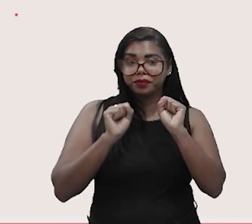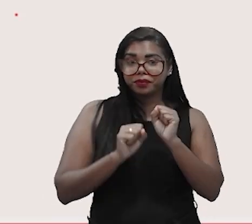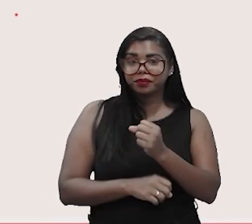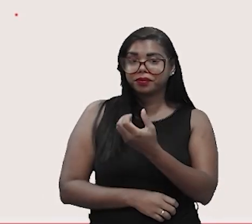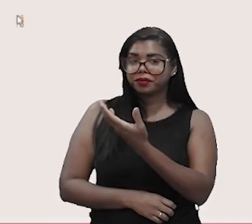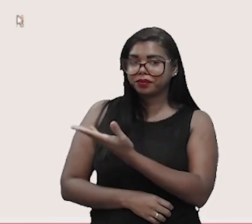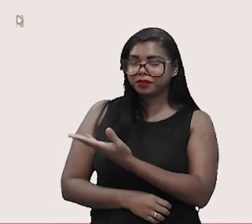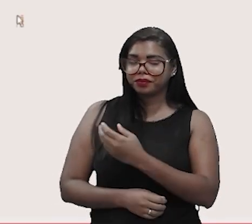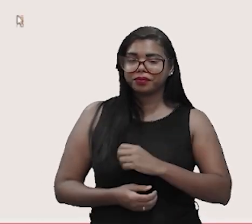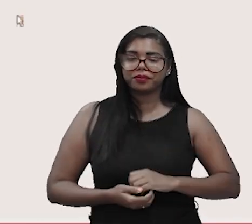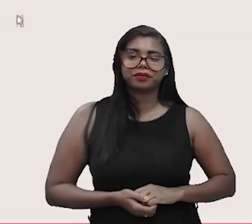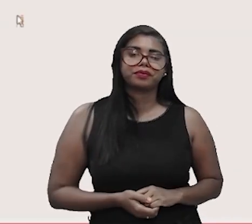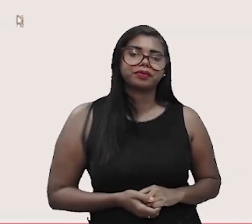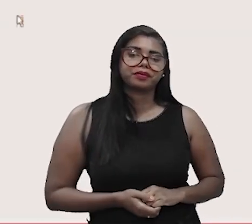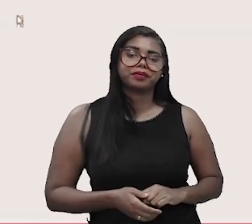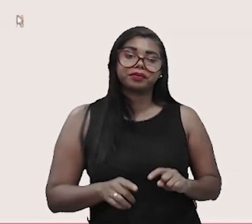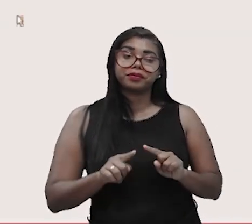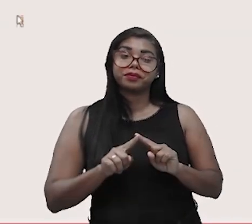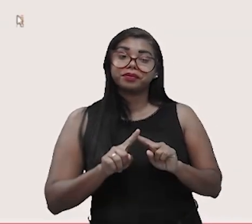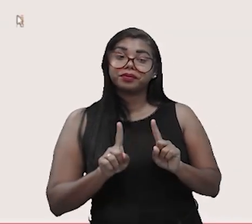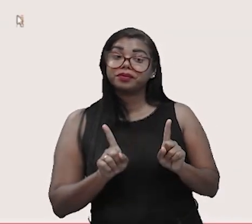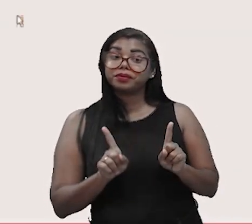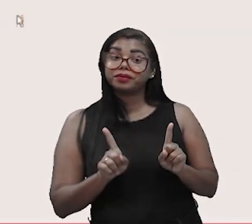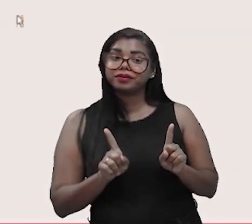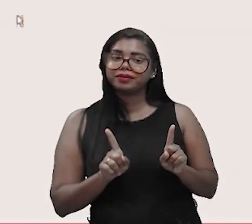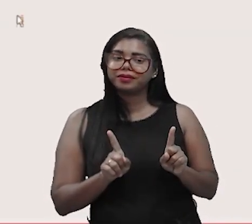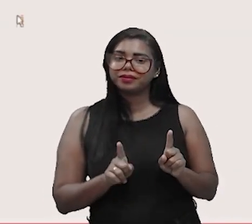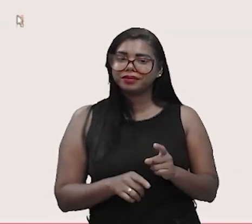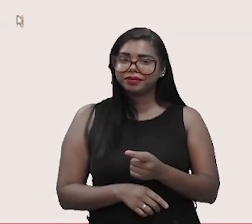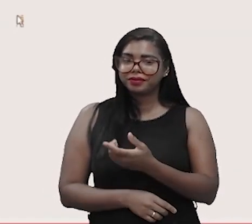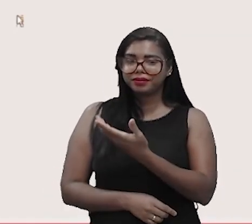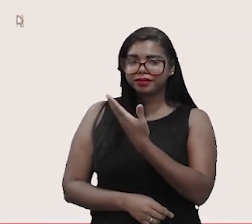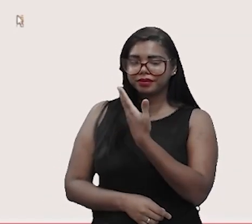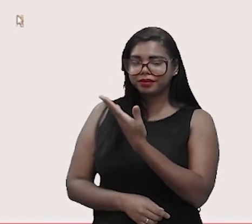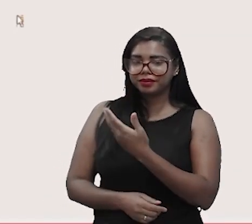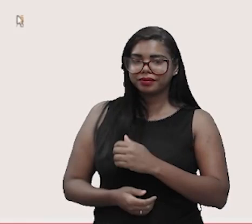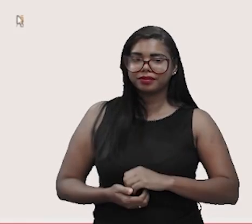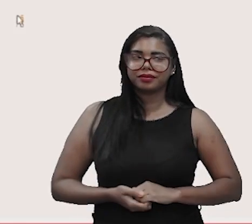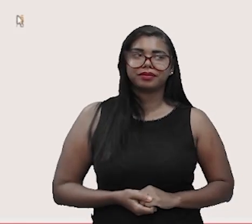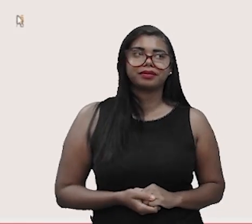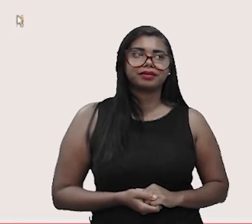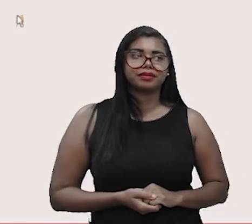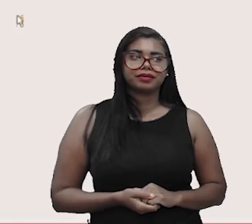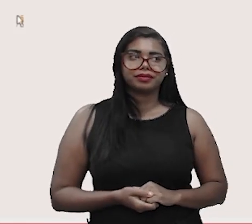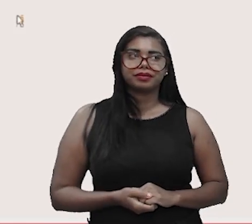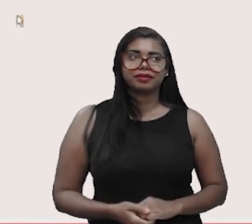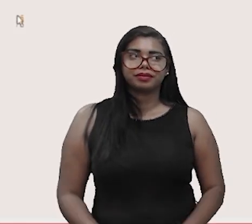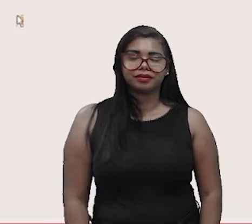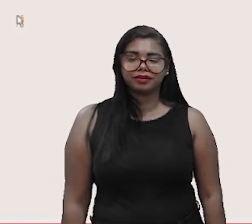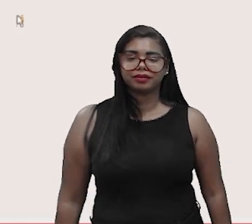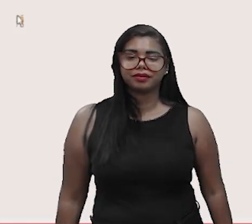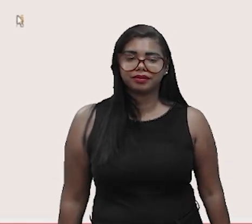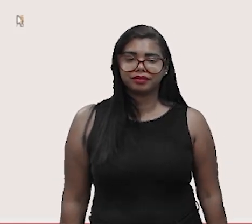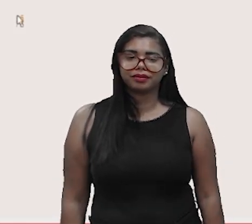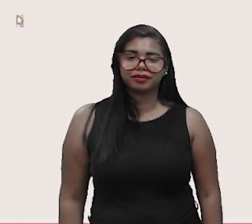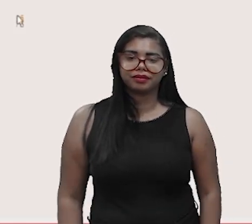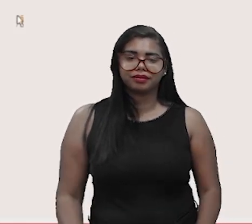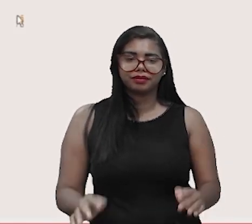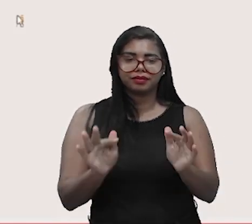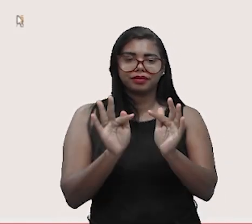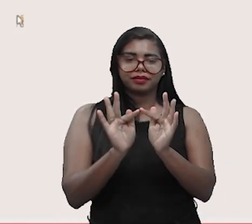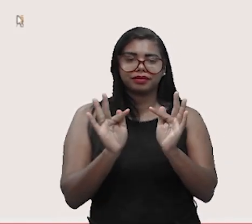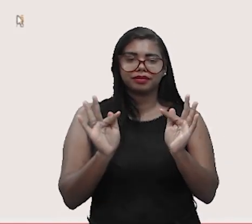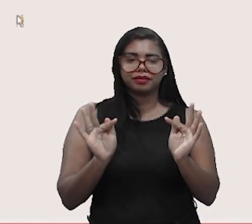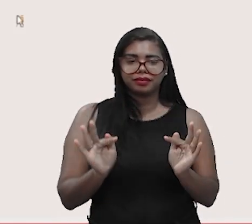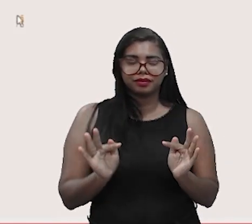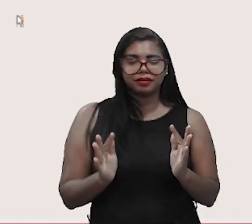predomínio. Mas, não é? Volta lá, Robertão. Mas, a função emotiva pode ser identificada